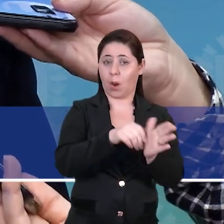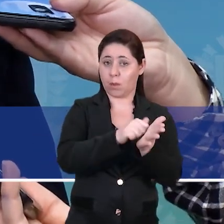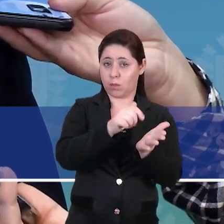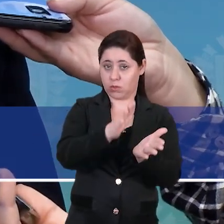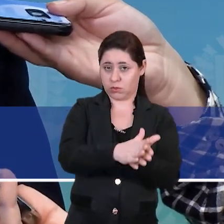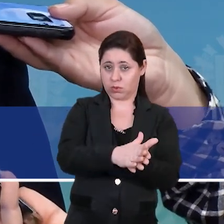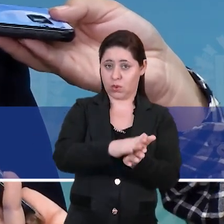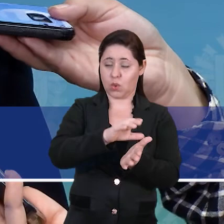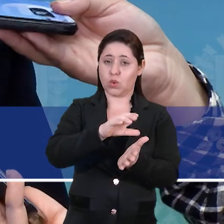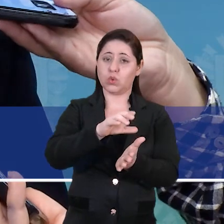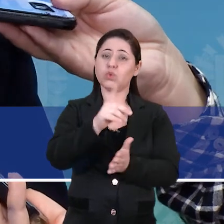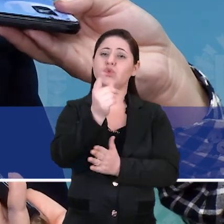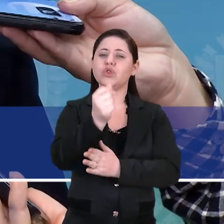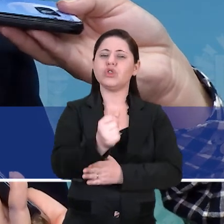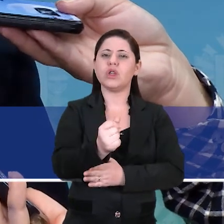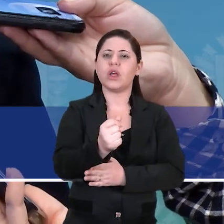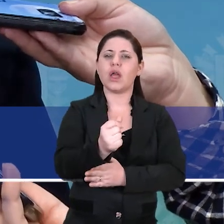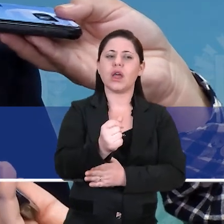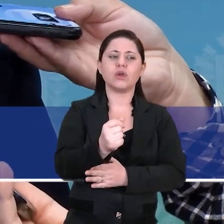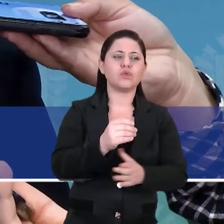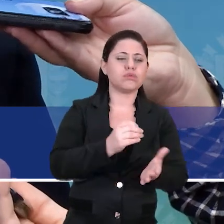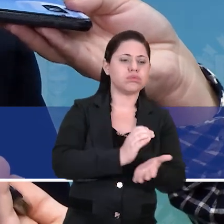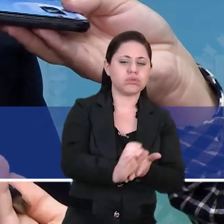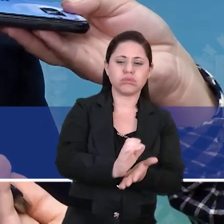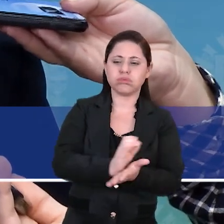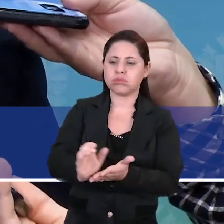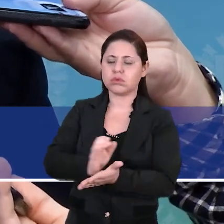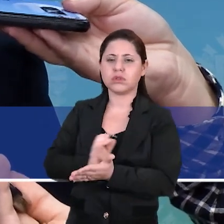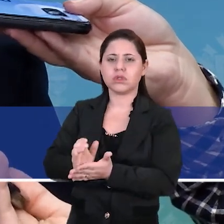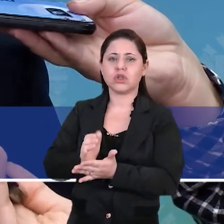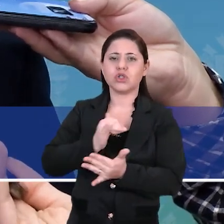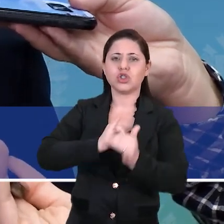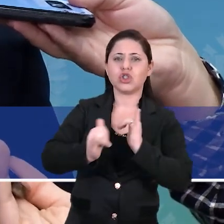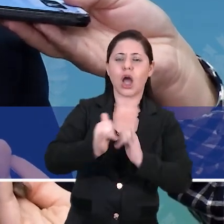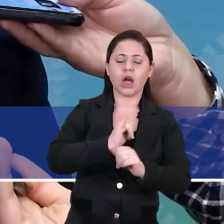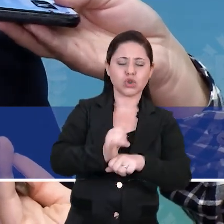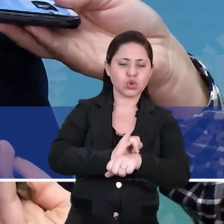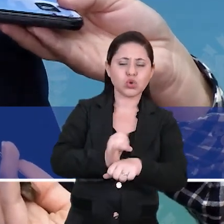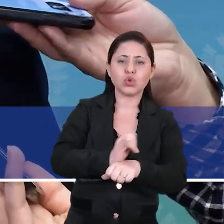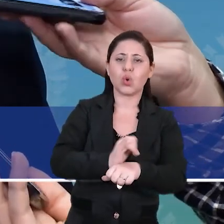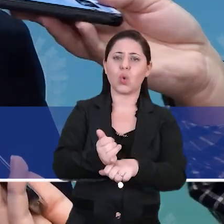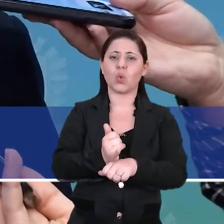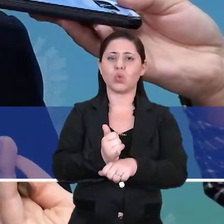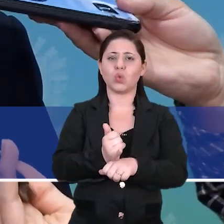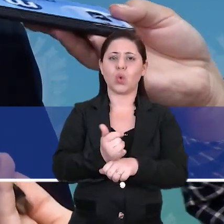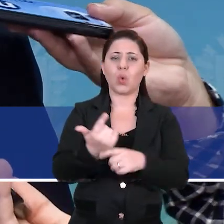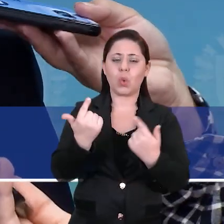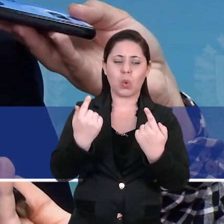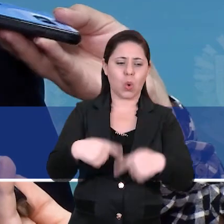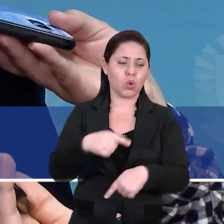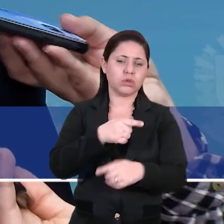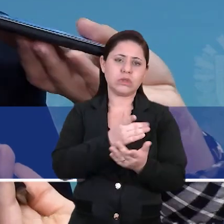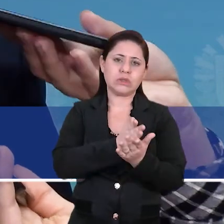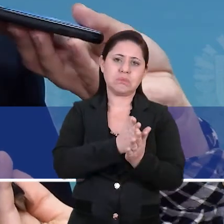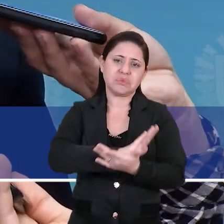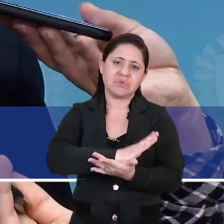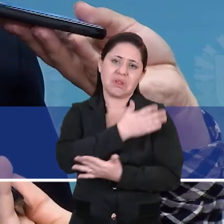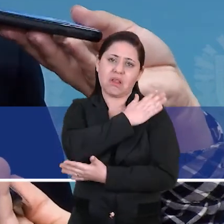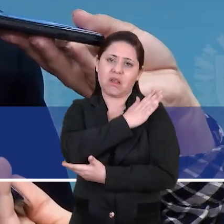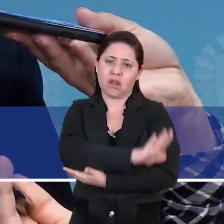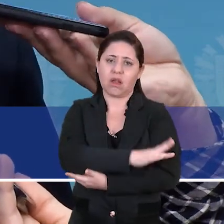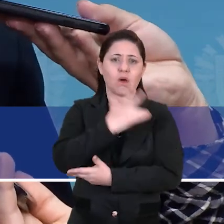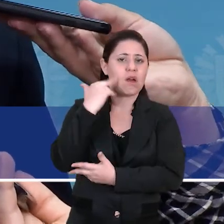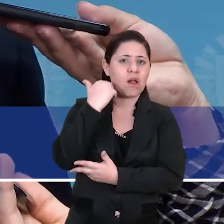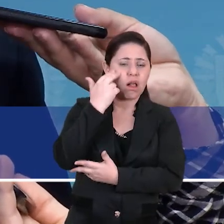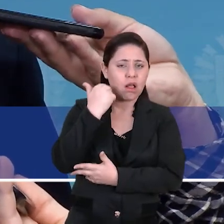né? E esse dinheiro vai ser aplicado em ações de combate à discriminação racial ou vai ser destinado para um outro